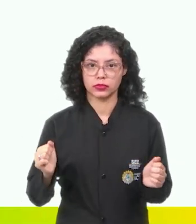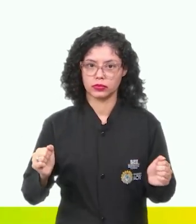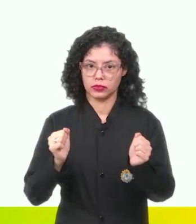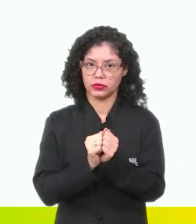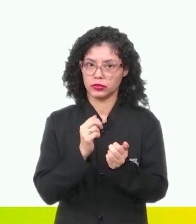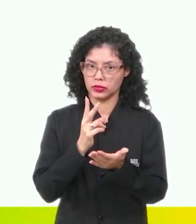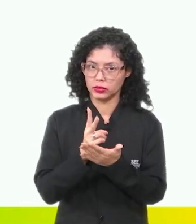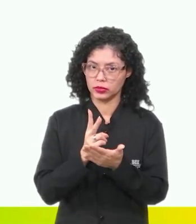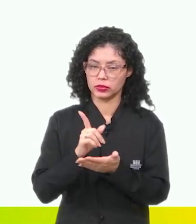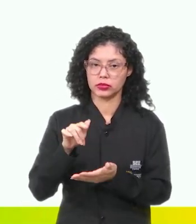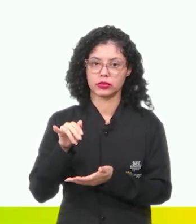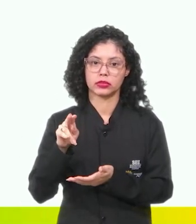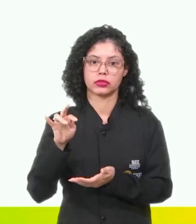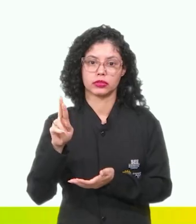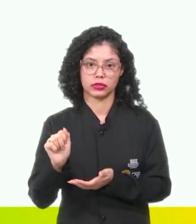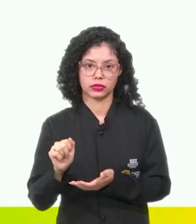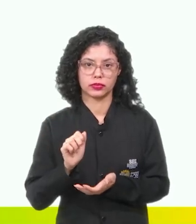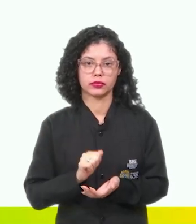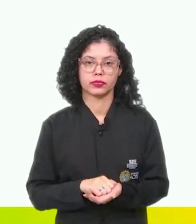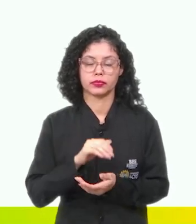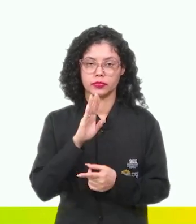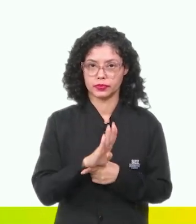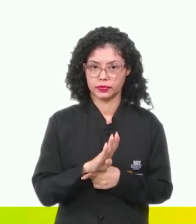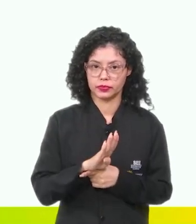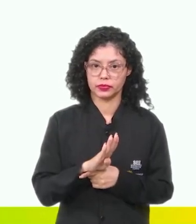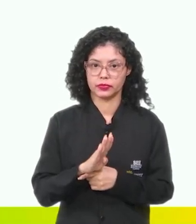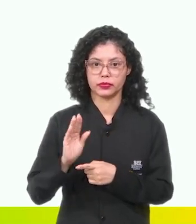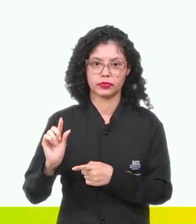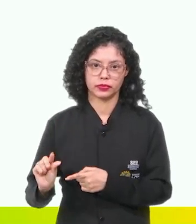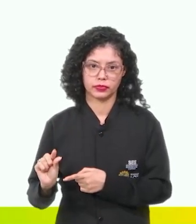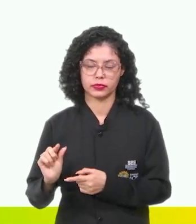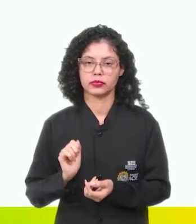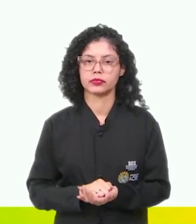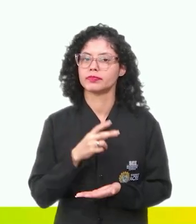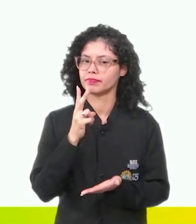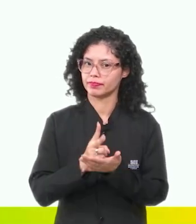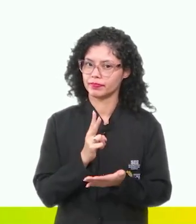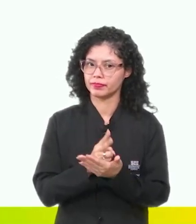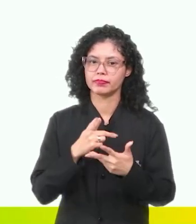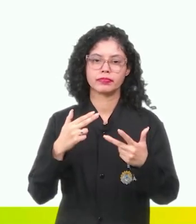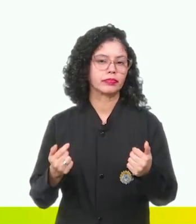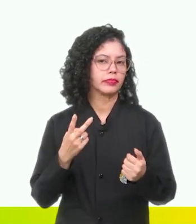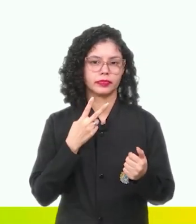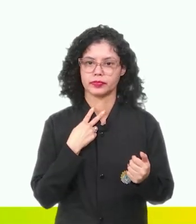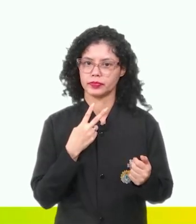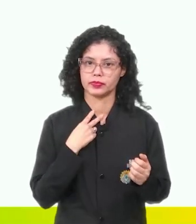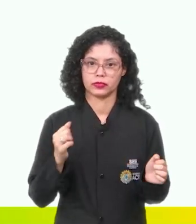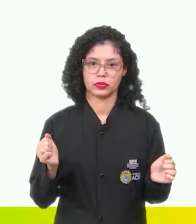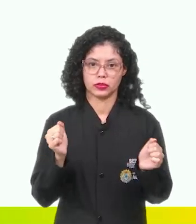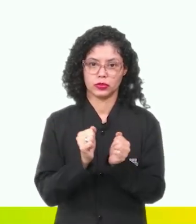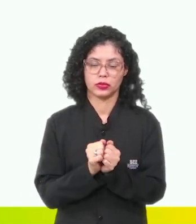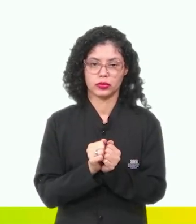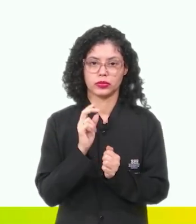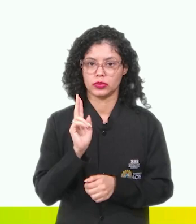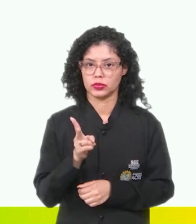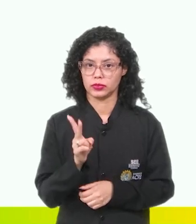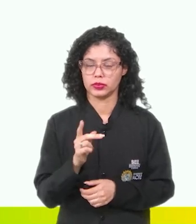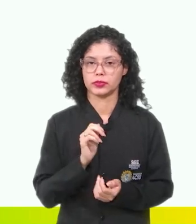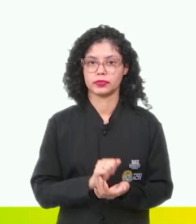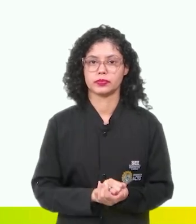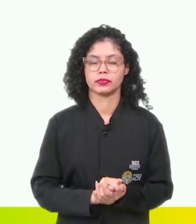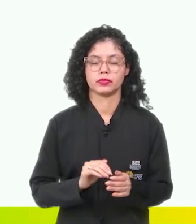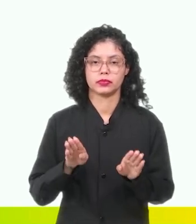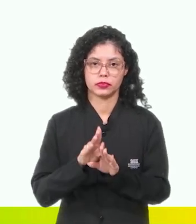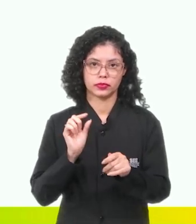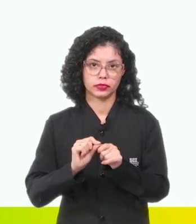mesmo gameta. O bezão, bezinho, é a mesma coisa. Eles não podem ficar o quê? Juntos no mesmo gameta. É por isso que eu faço